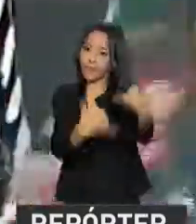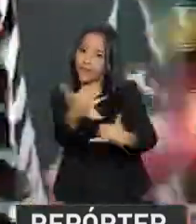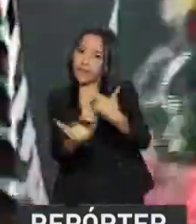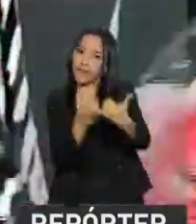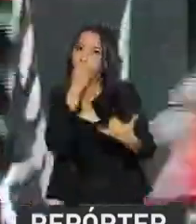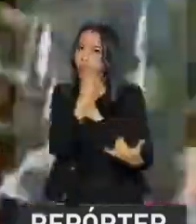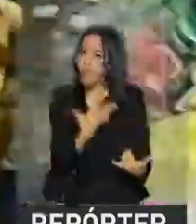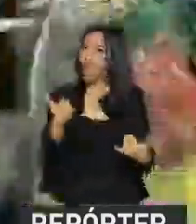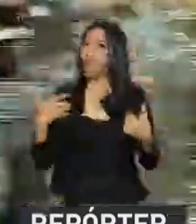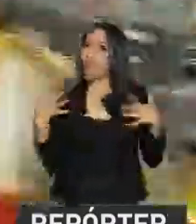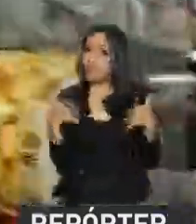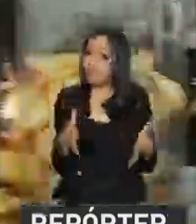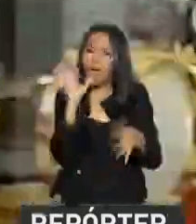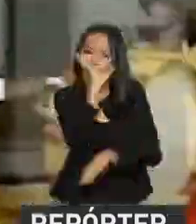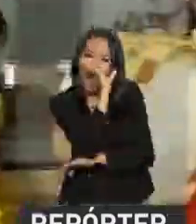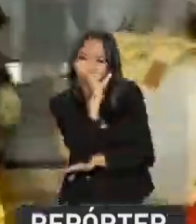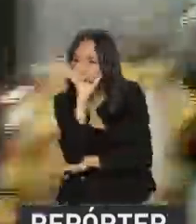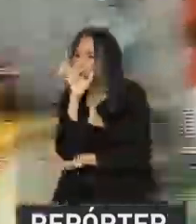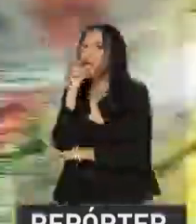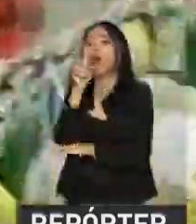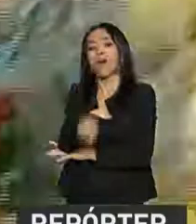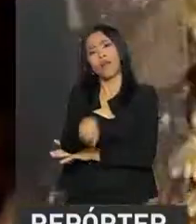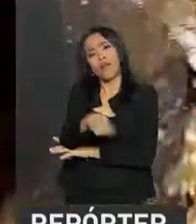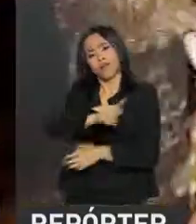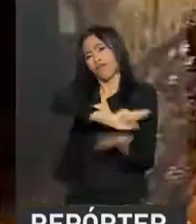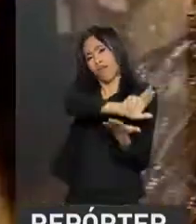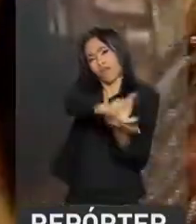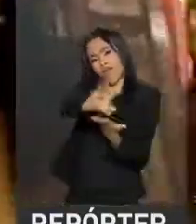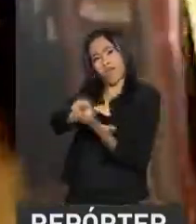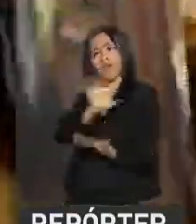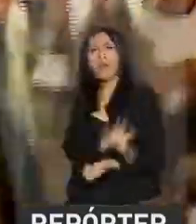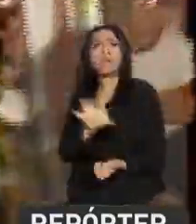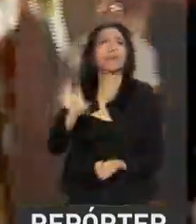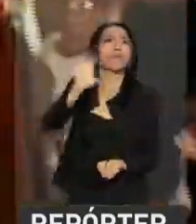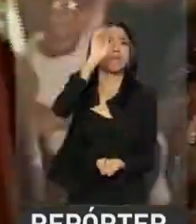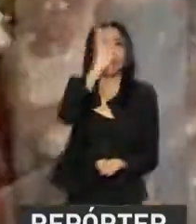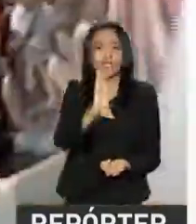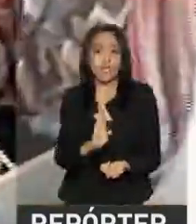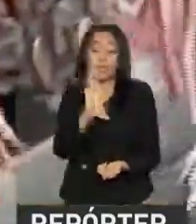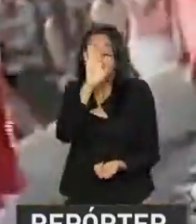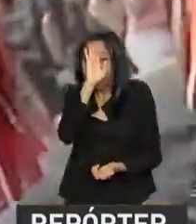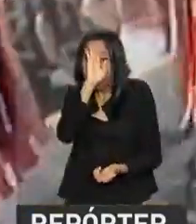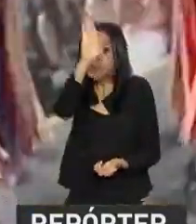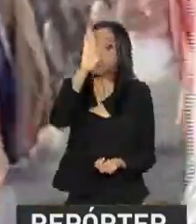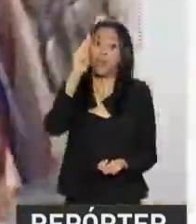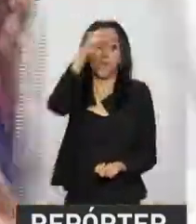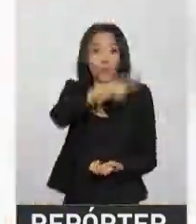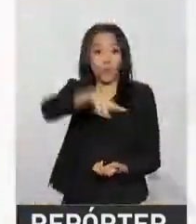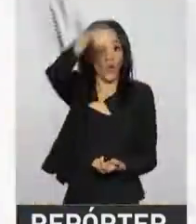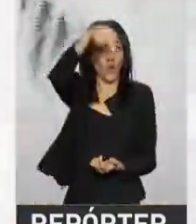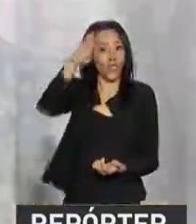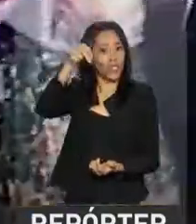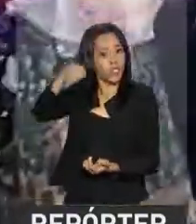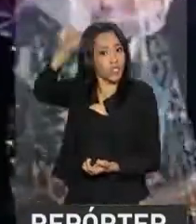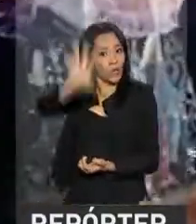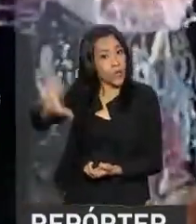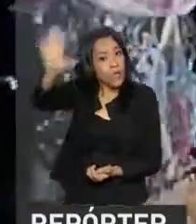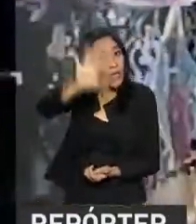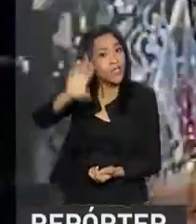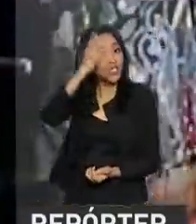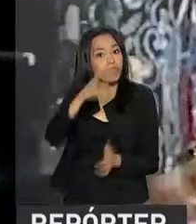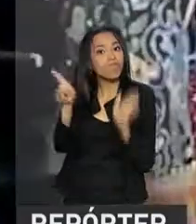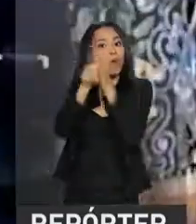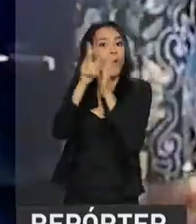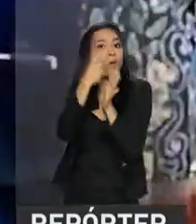de participar e assistir, que está presente em diversas cidades do Brasil, especialmente no Norte e Nordeste, e